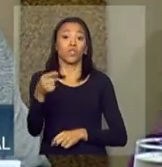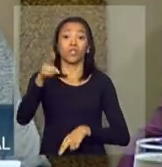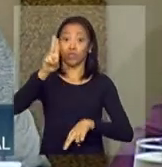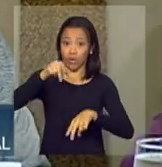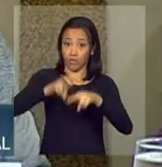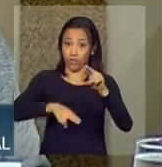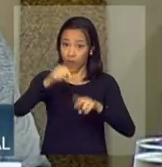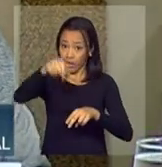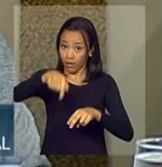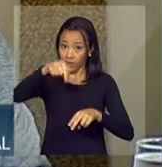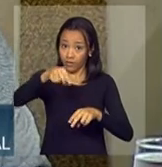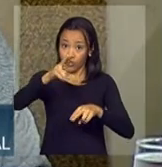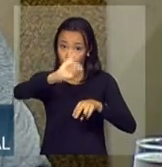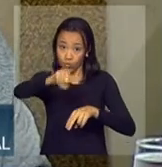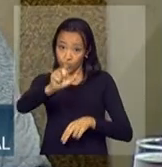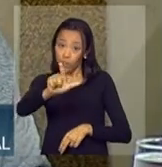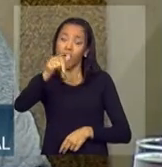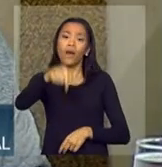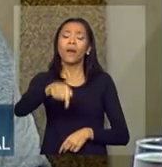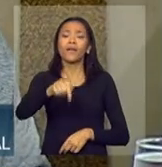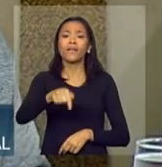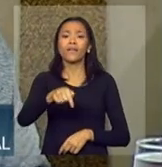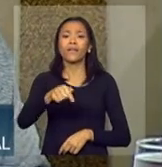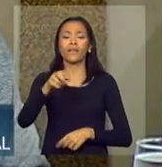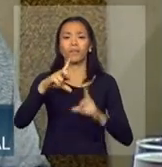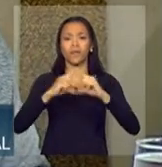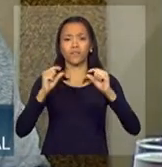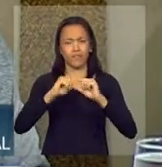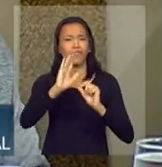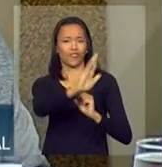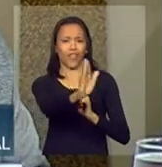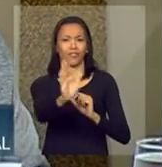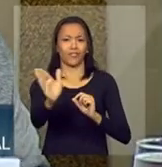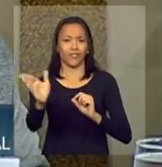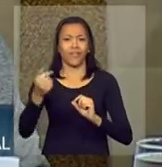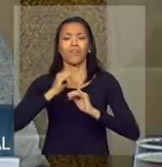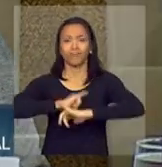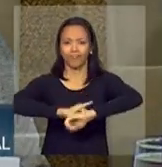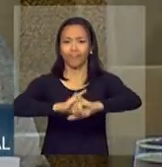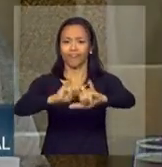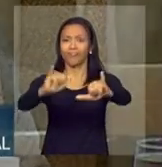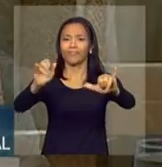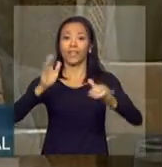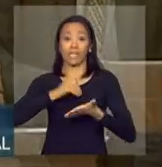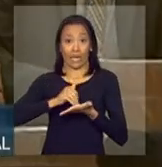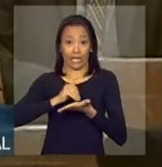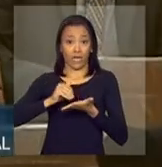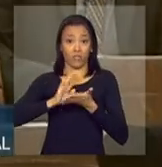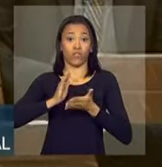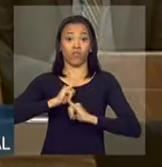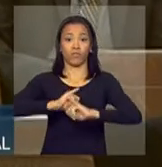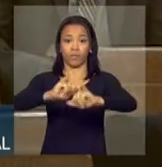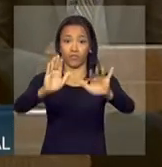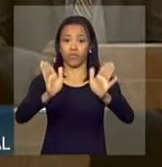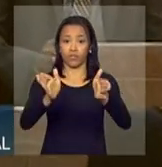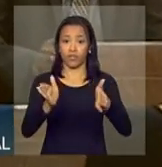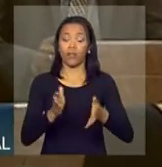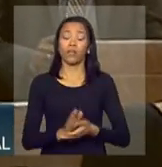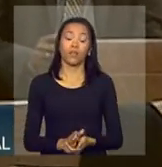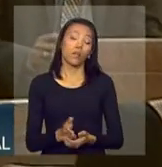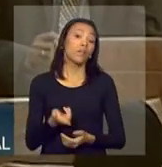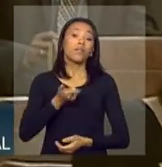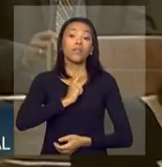Brasília. Seguramente vocês já receberam uma comunicação da secretaria. E nós temos